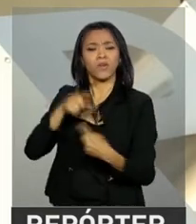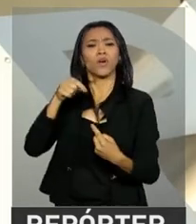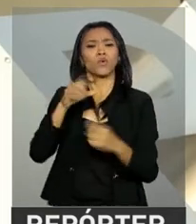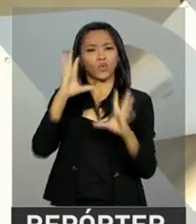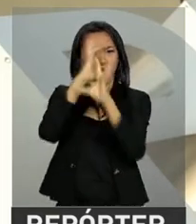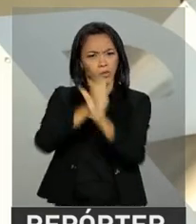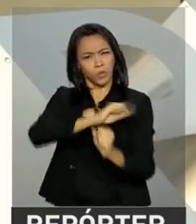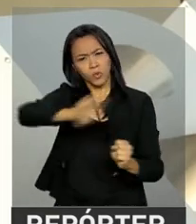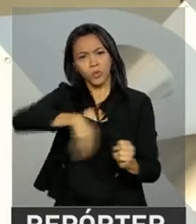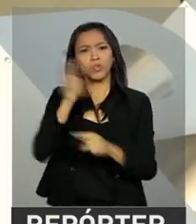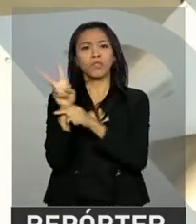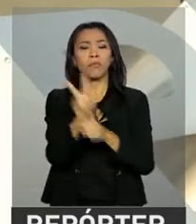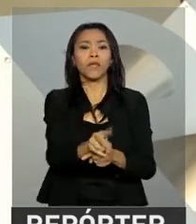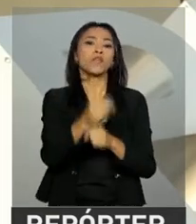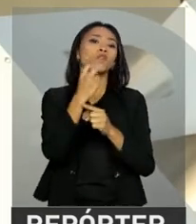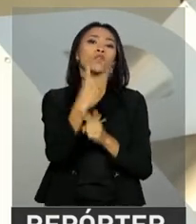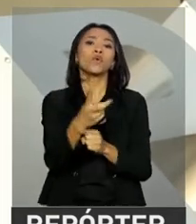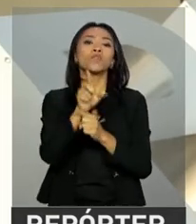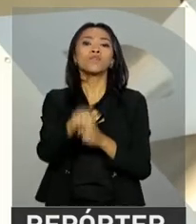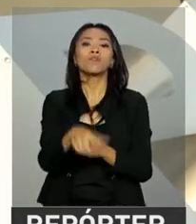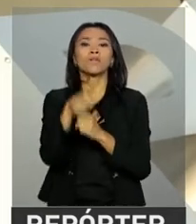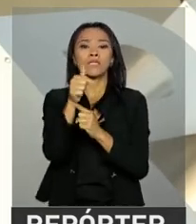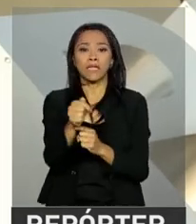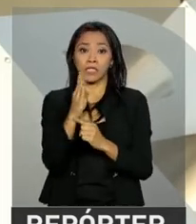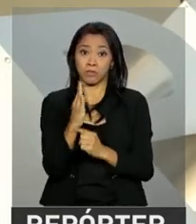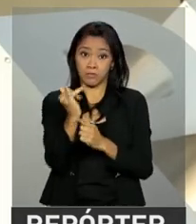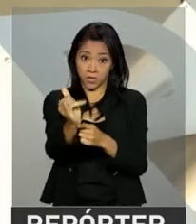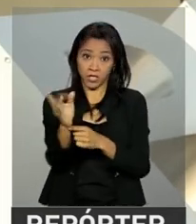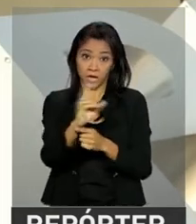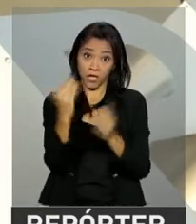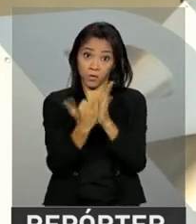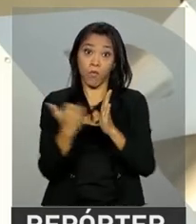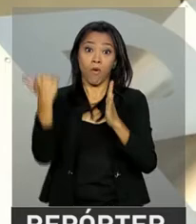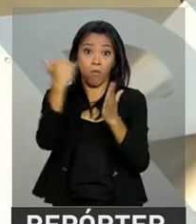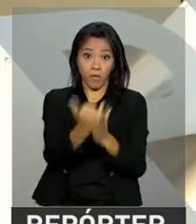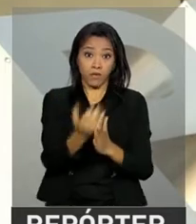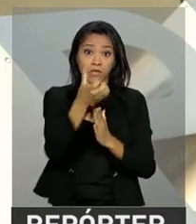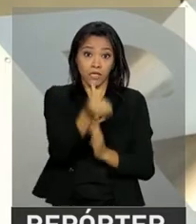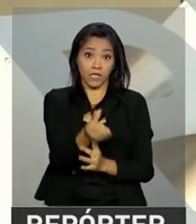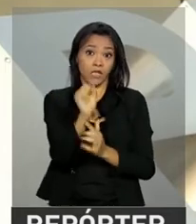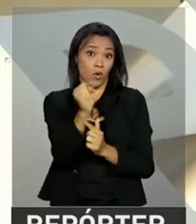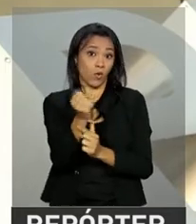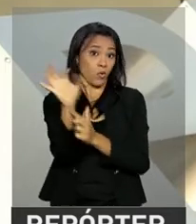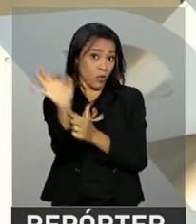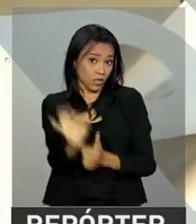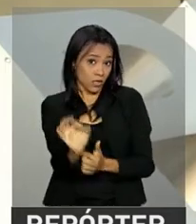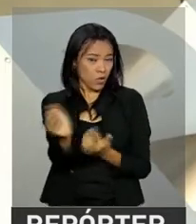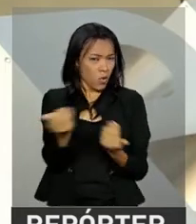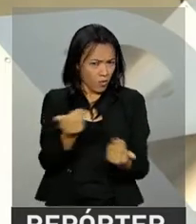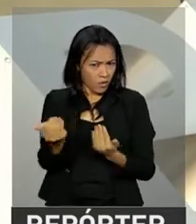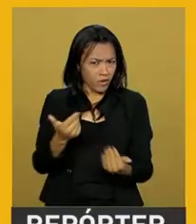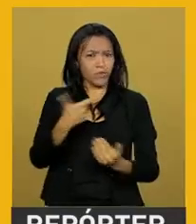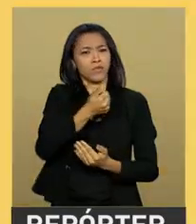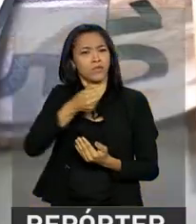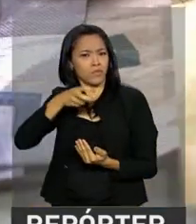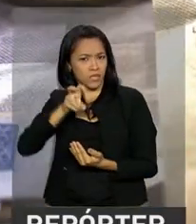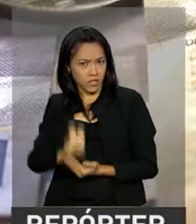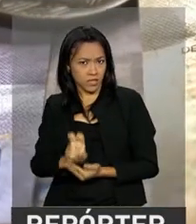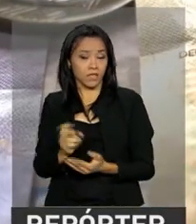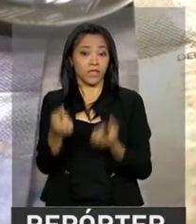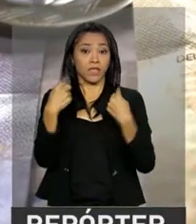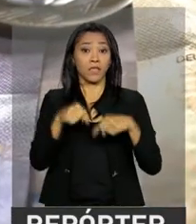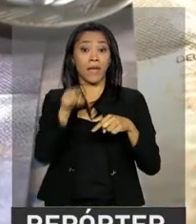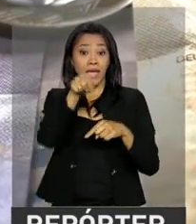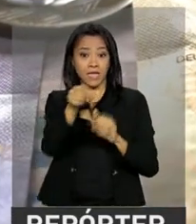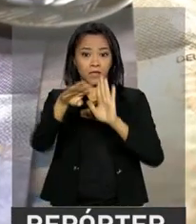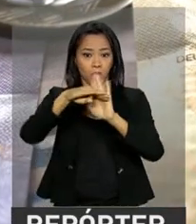pois de 2,7 bilhões de reais um aumento de 68% com relação a 2015 o progeren